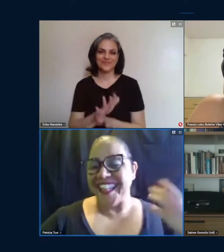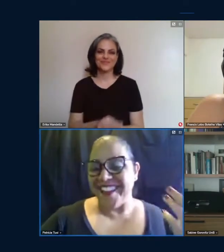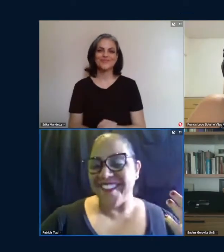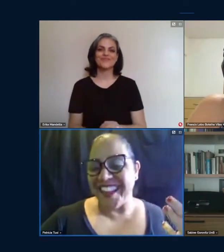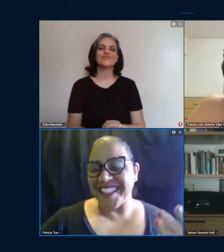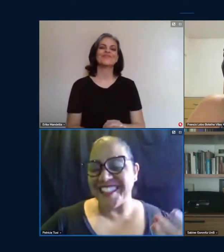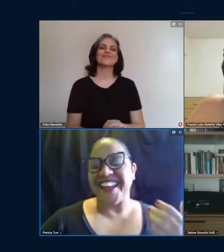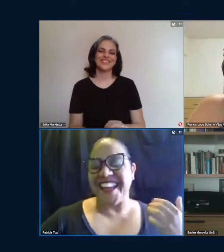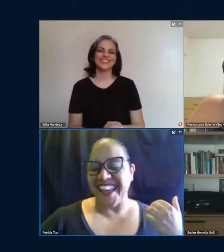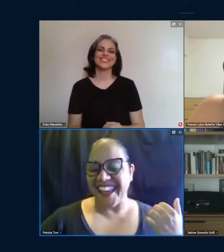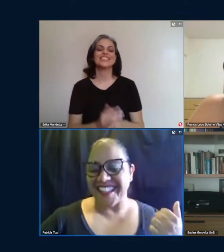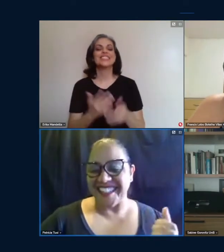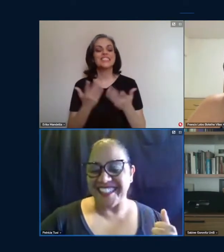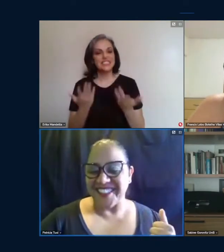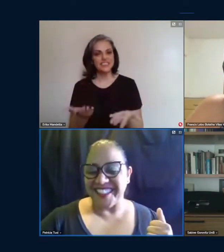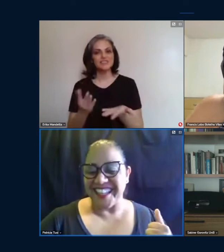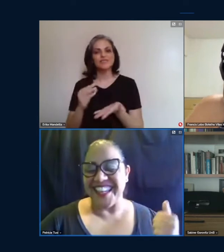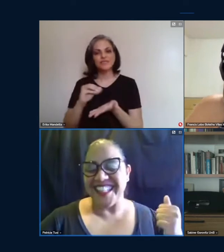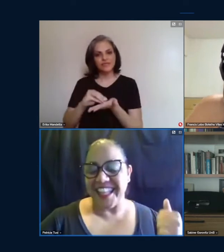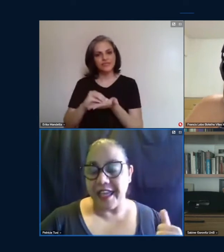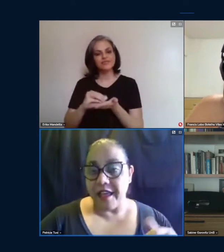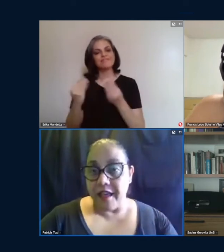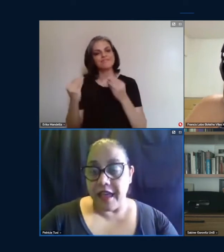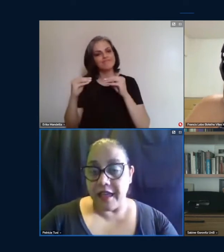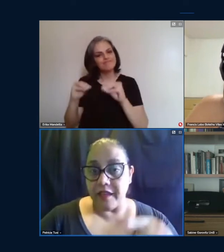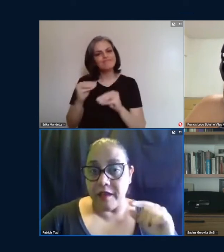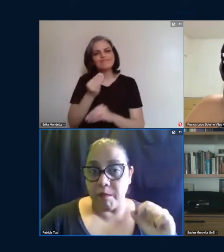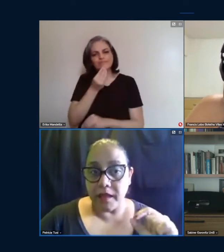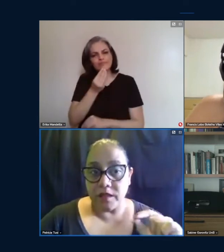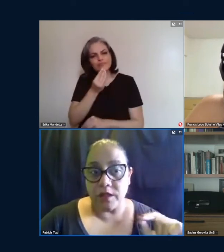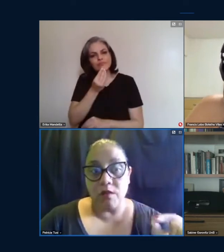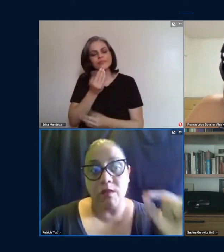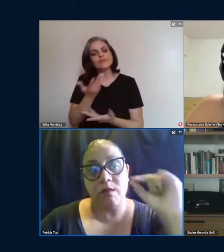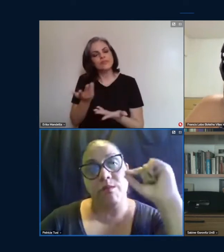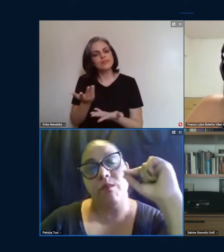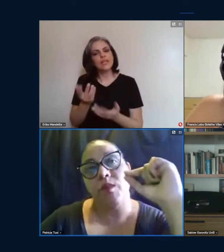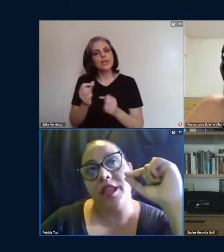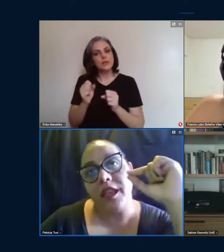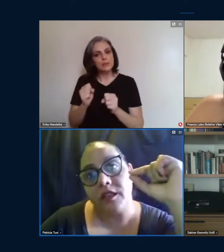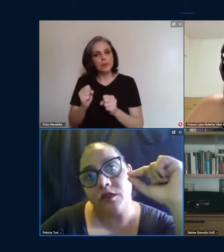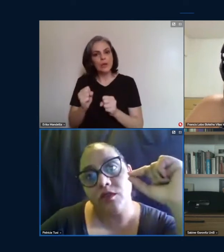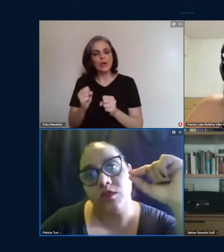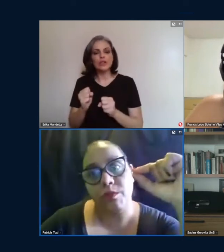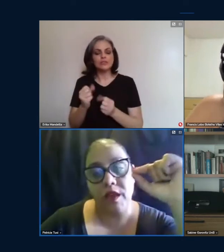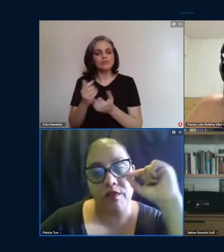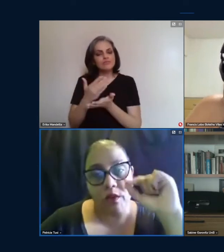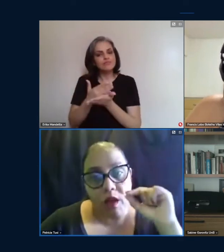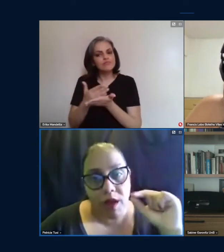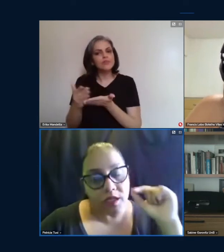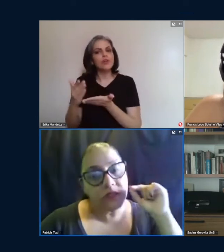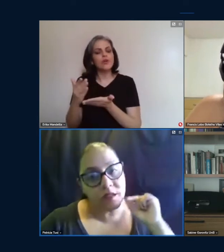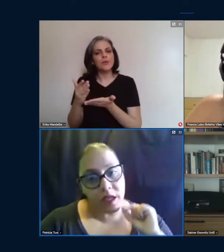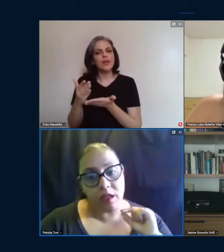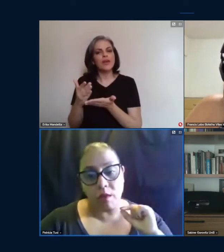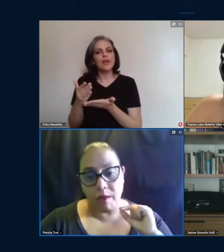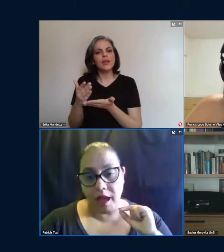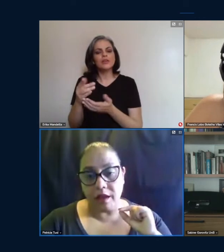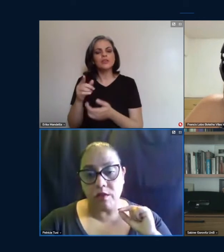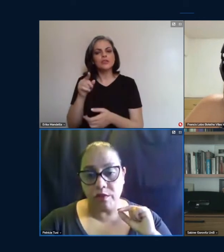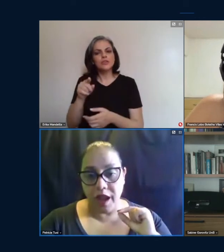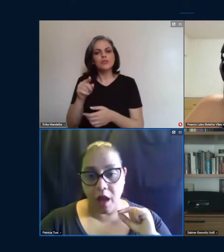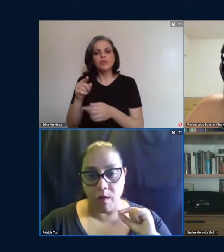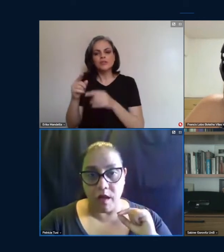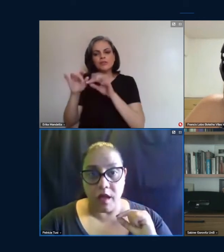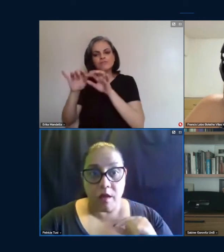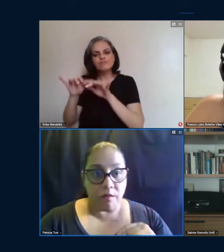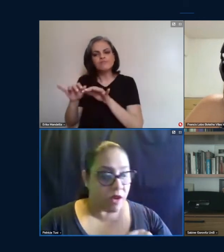Então, com isso, a gente conseguiria ter, de repente, o início de um perfil que eu acho que você tem que tomar